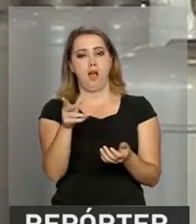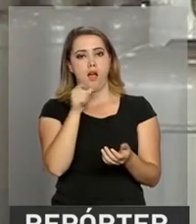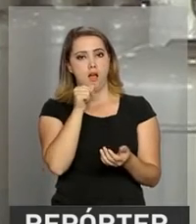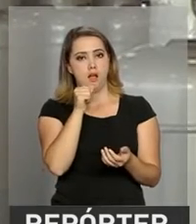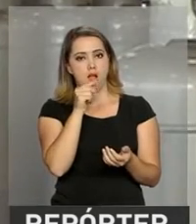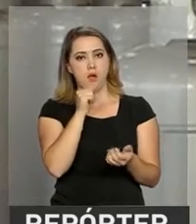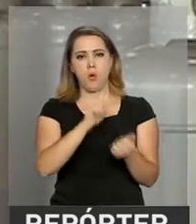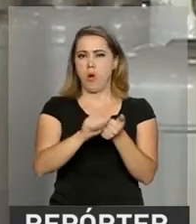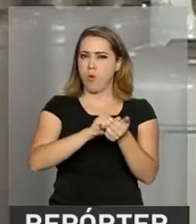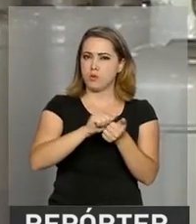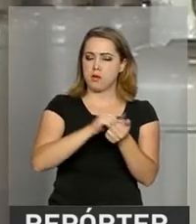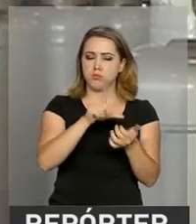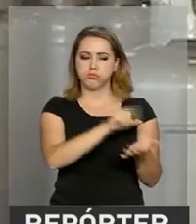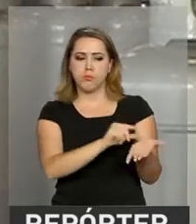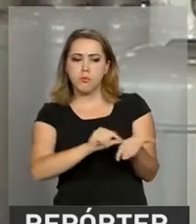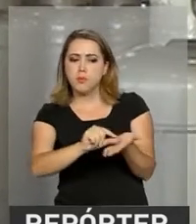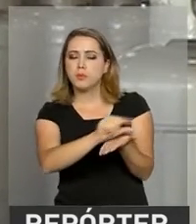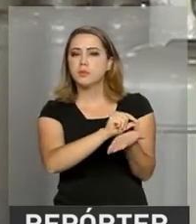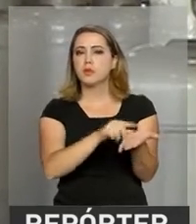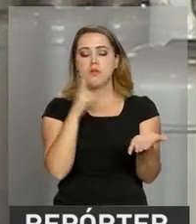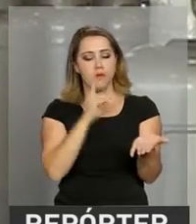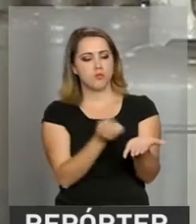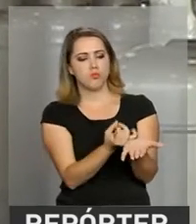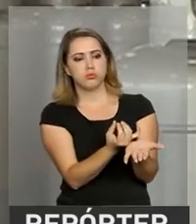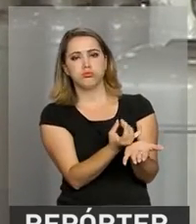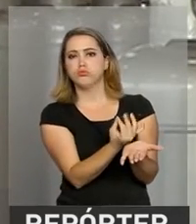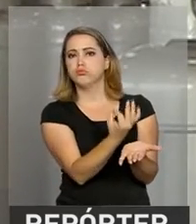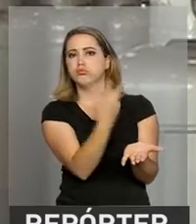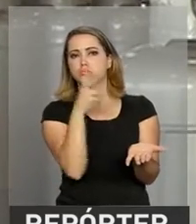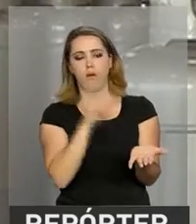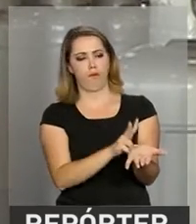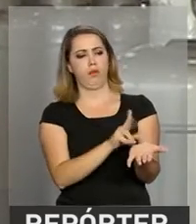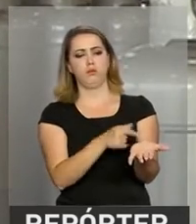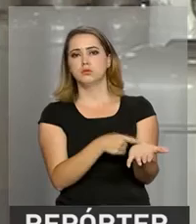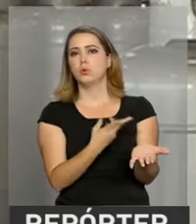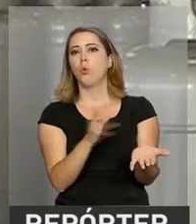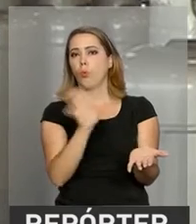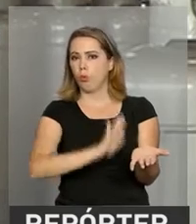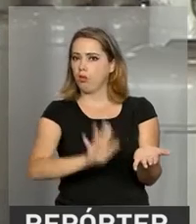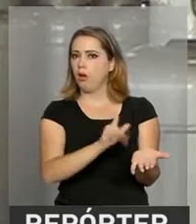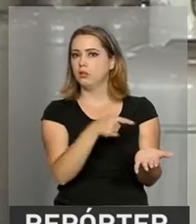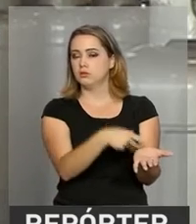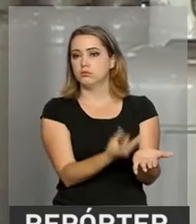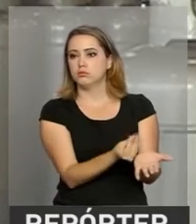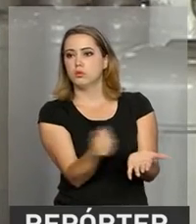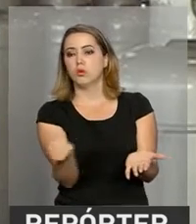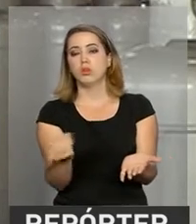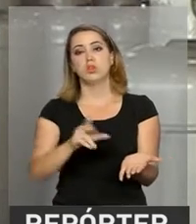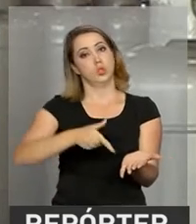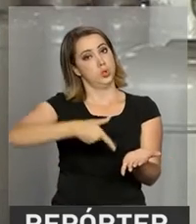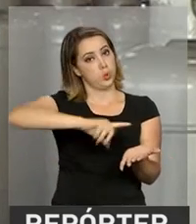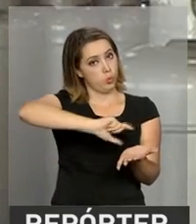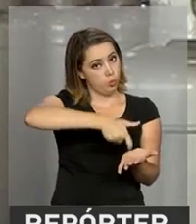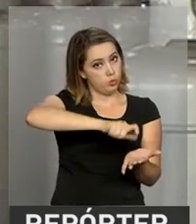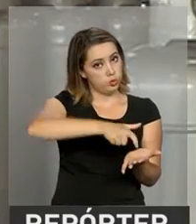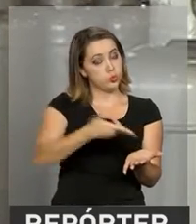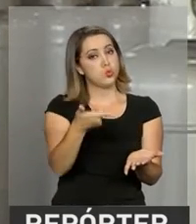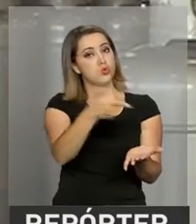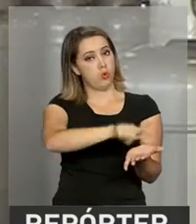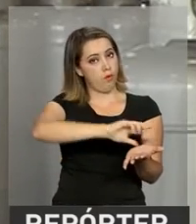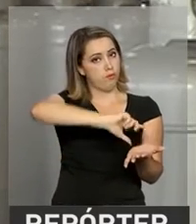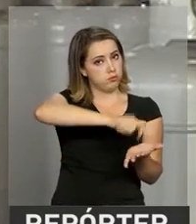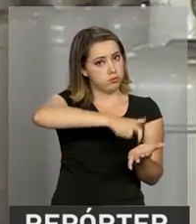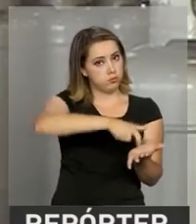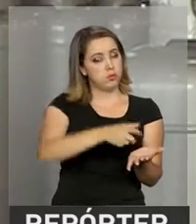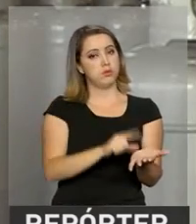faz esse teste para ver se não tem vazamento se tiver vazamento ele retira de novo instala se continuar ele retira